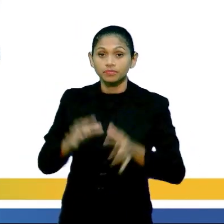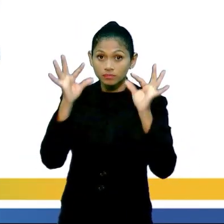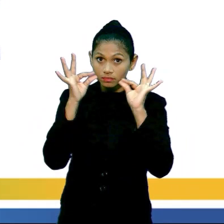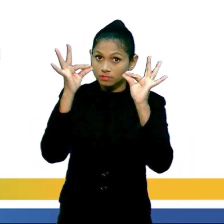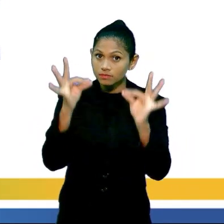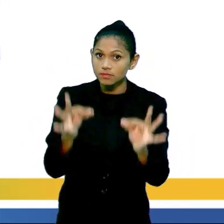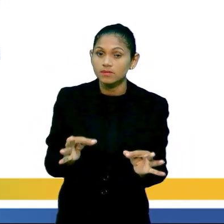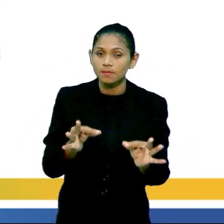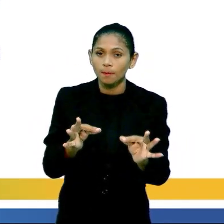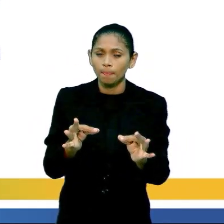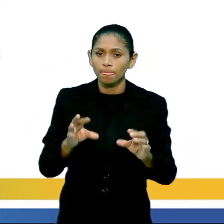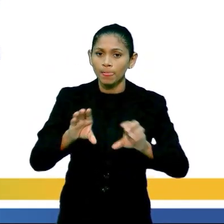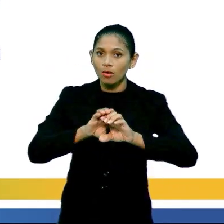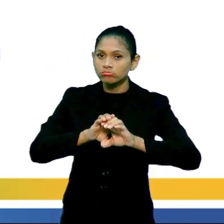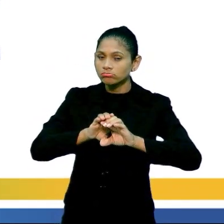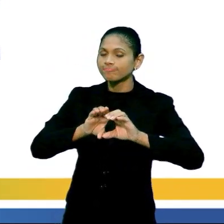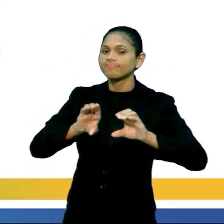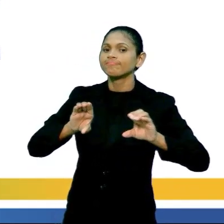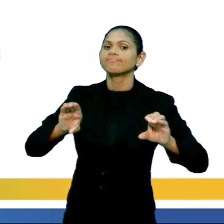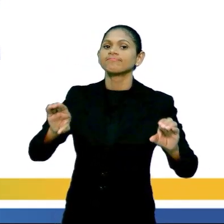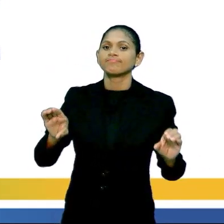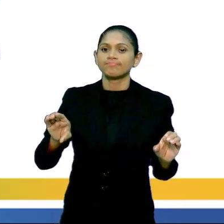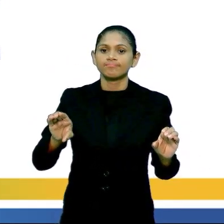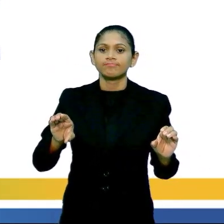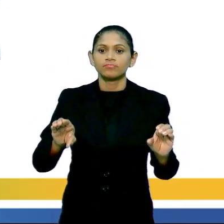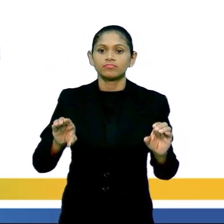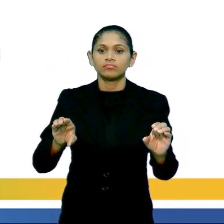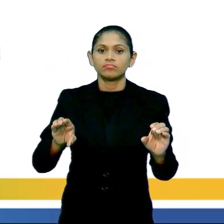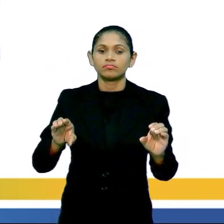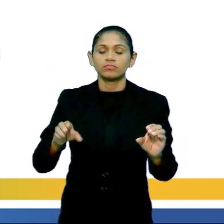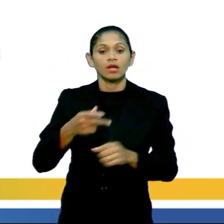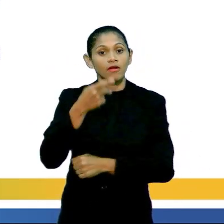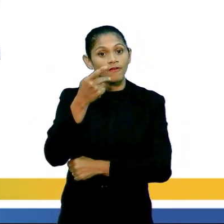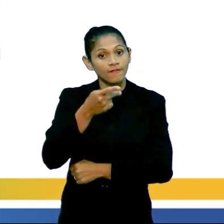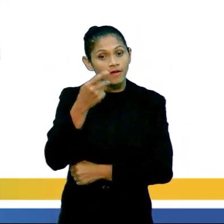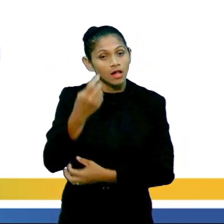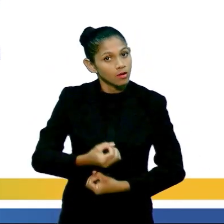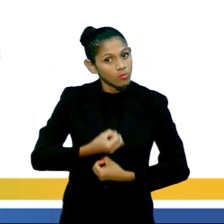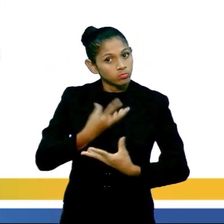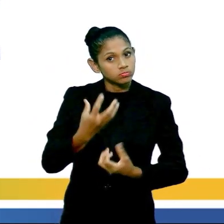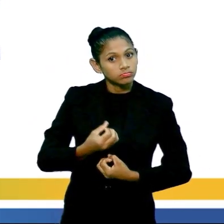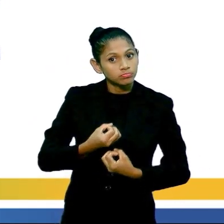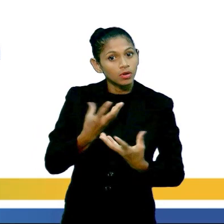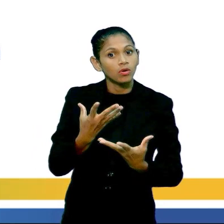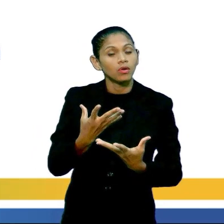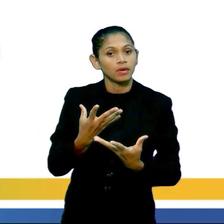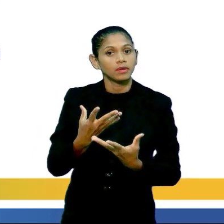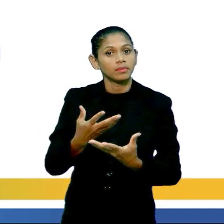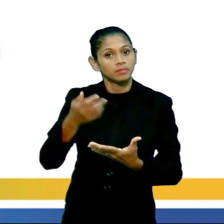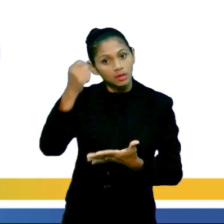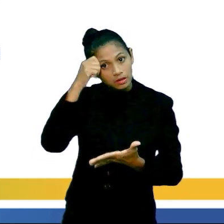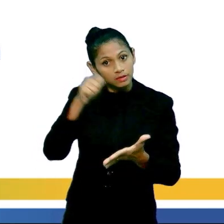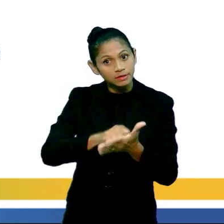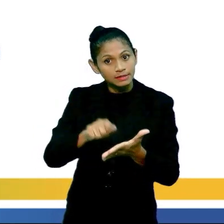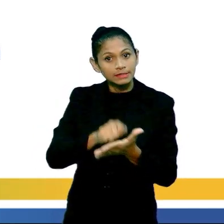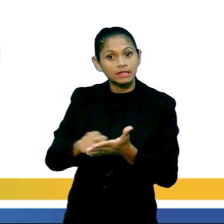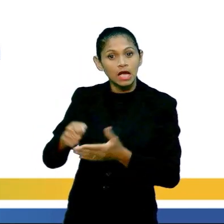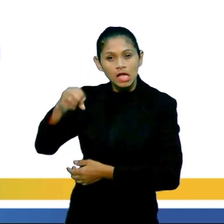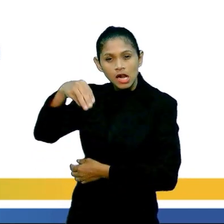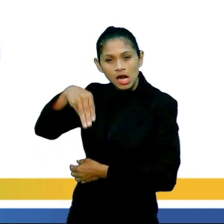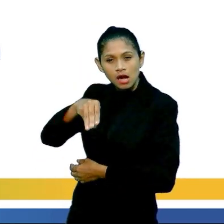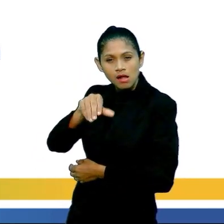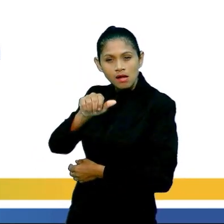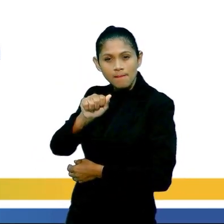observe, o enunciador, né? Ele fala que é um poema de Mário Benedetti. Um